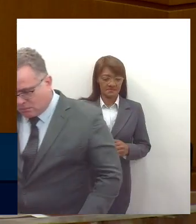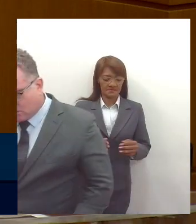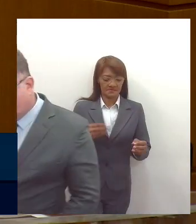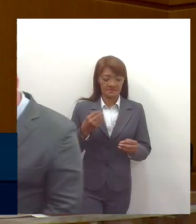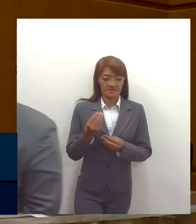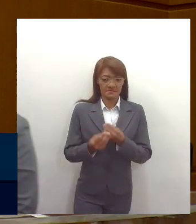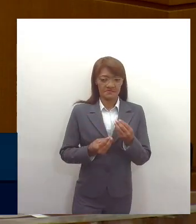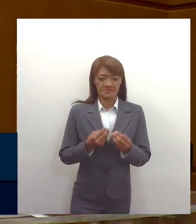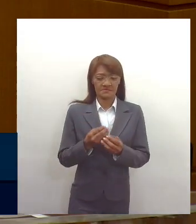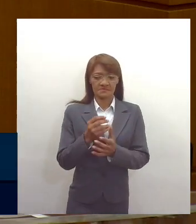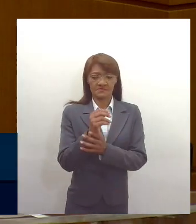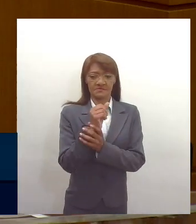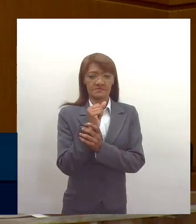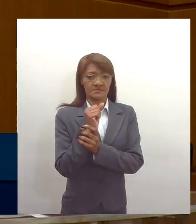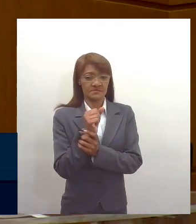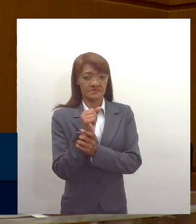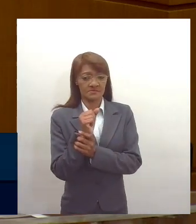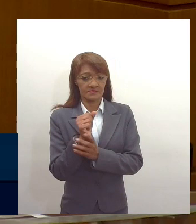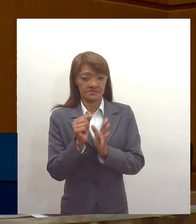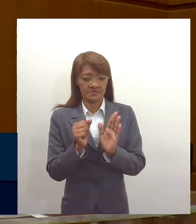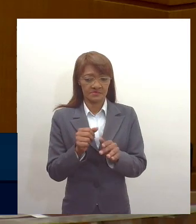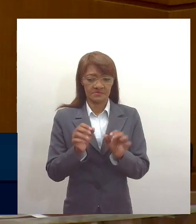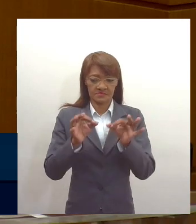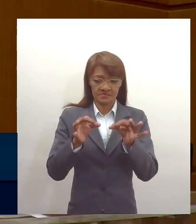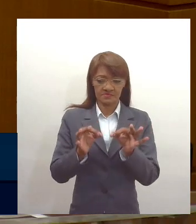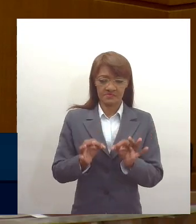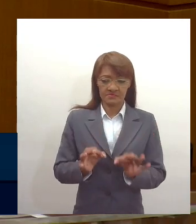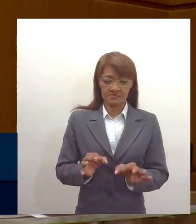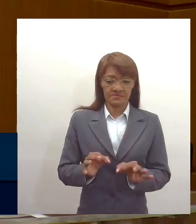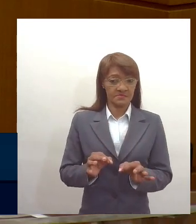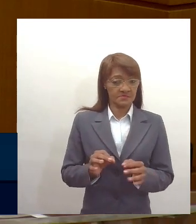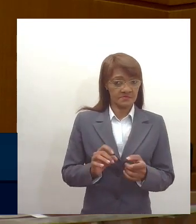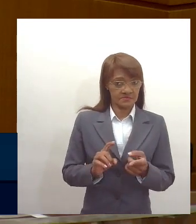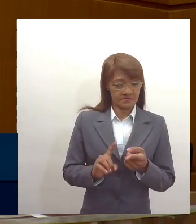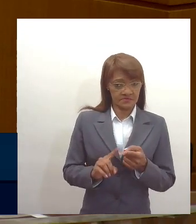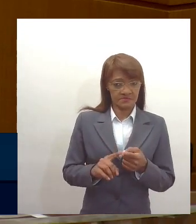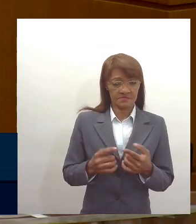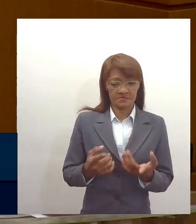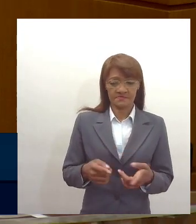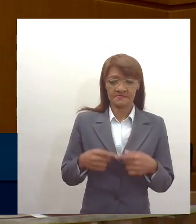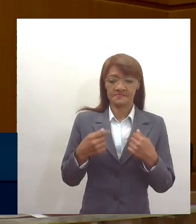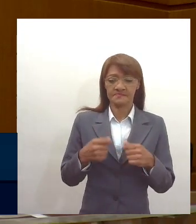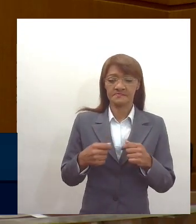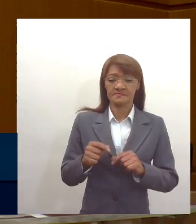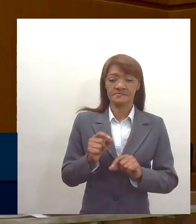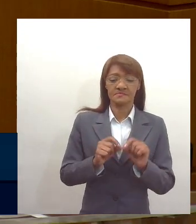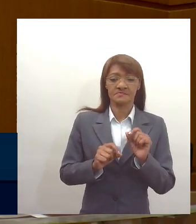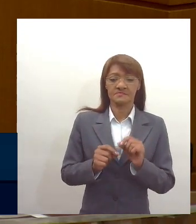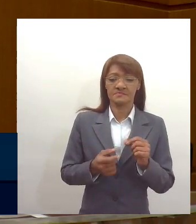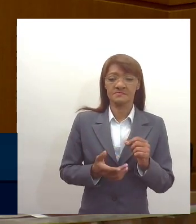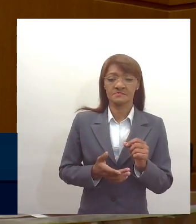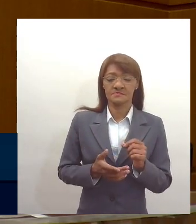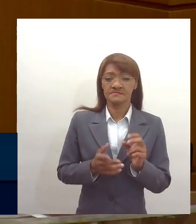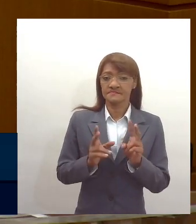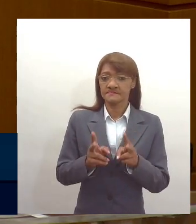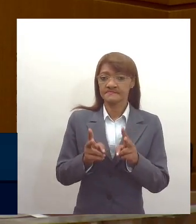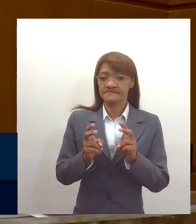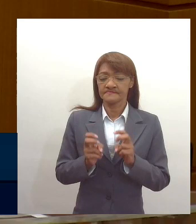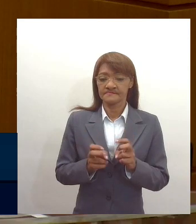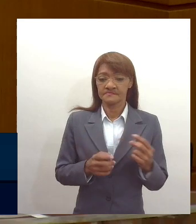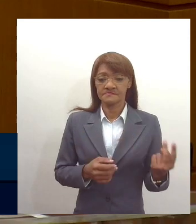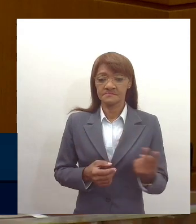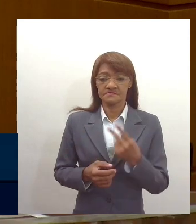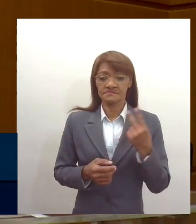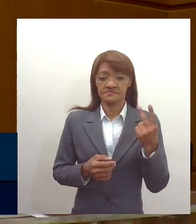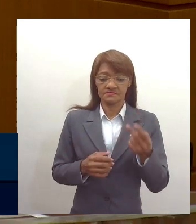leal. Além disso, é necessário reconhecer a atuação da Secretaria de Estado da Fazenda para melhorar o